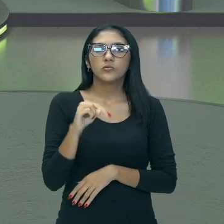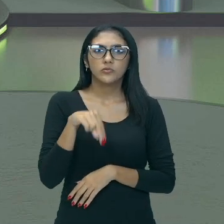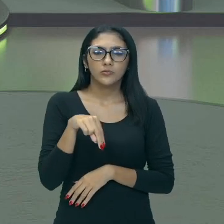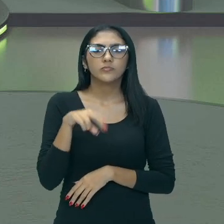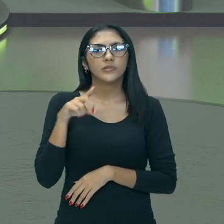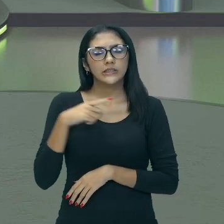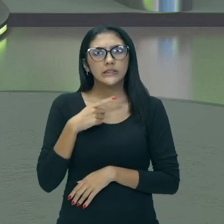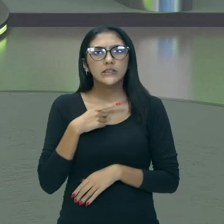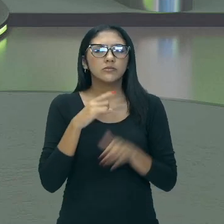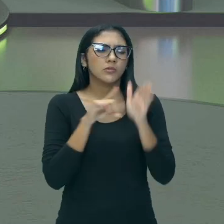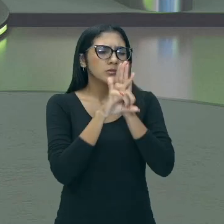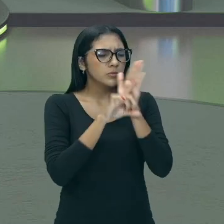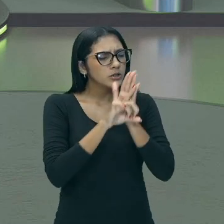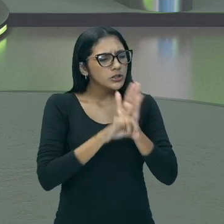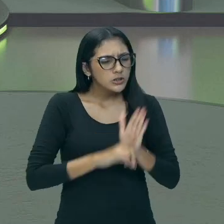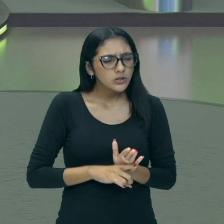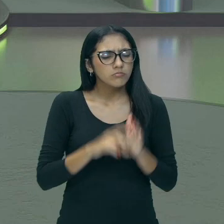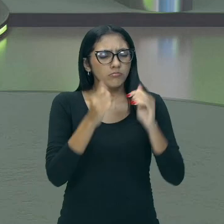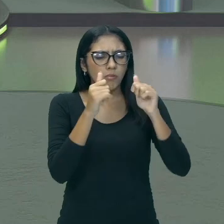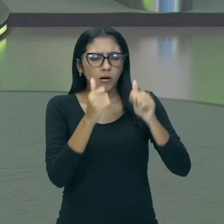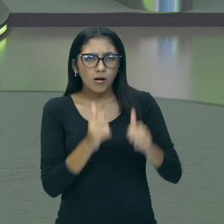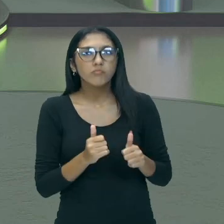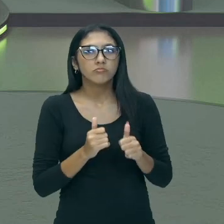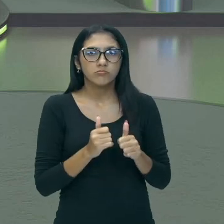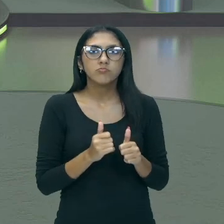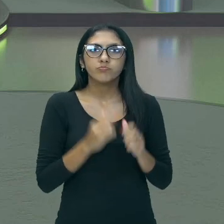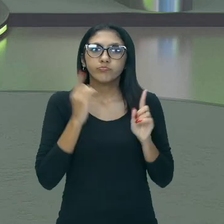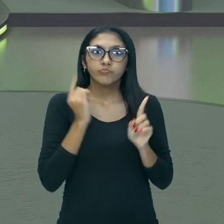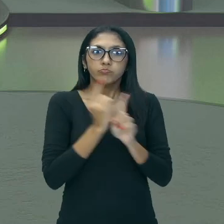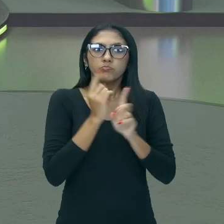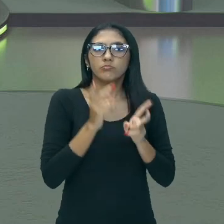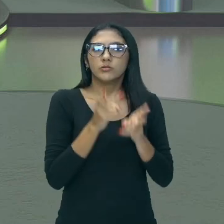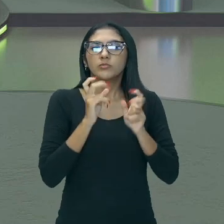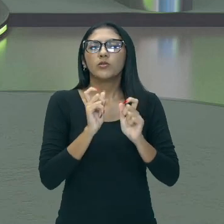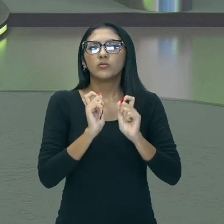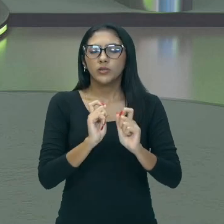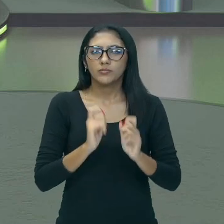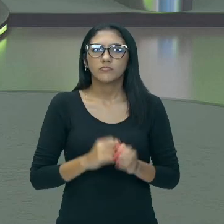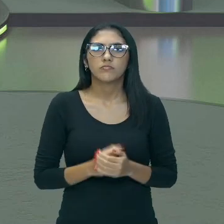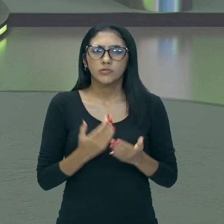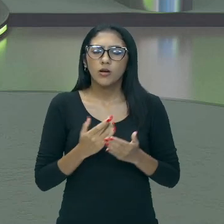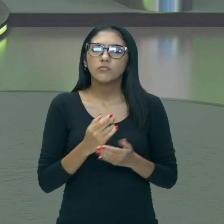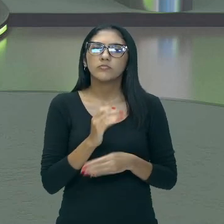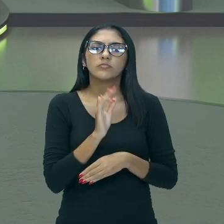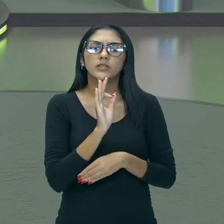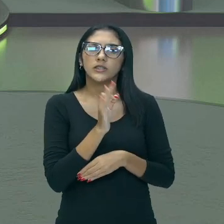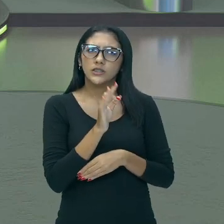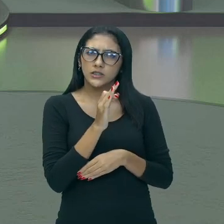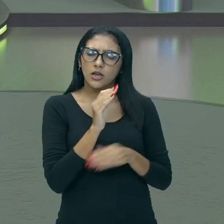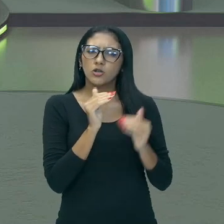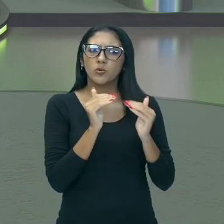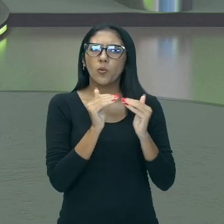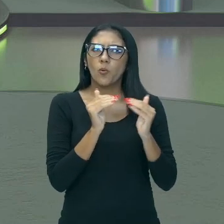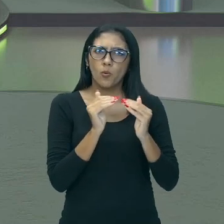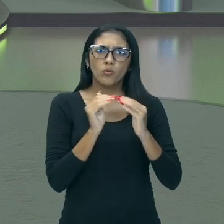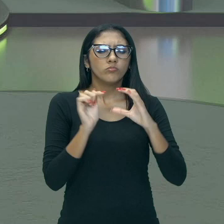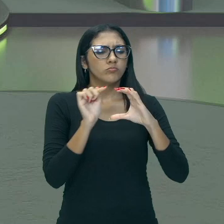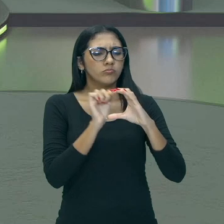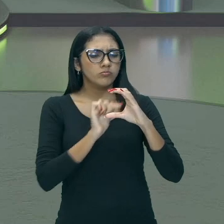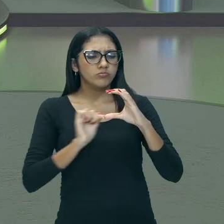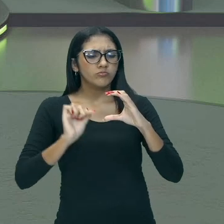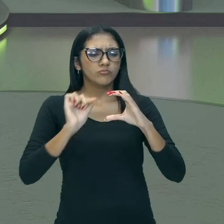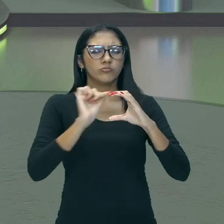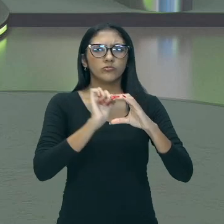alguns experimentos e ele conseguiu deduzir o seguinte: ok, realmente o átomo é esférico e